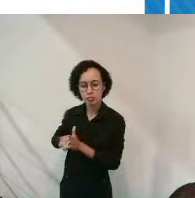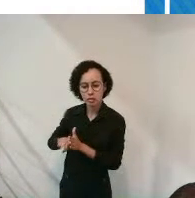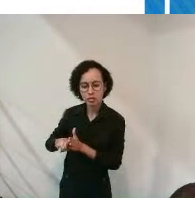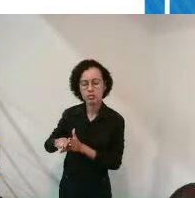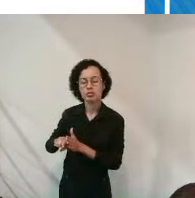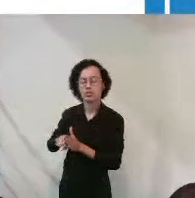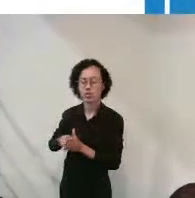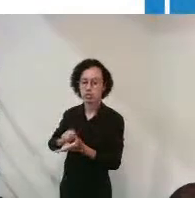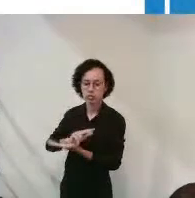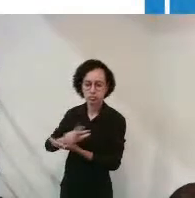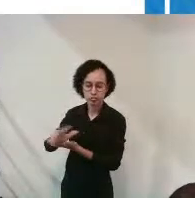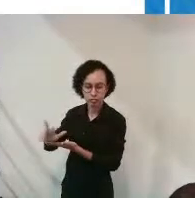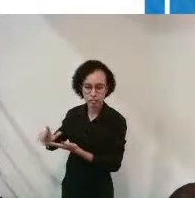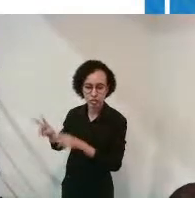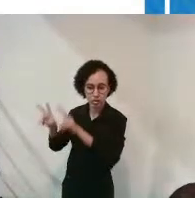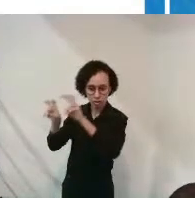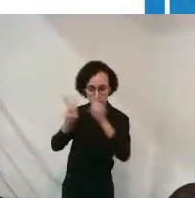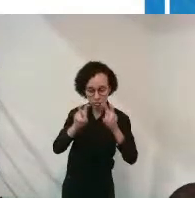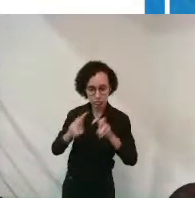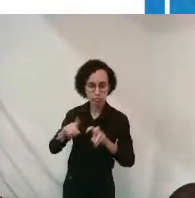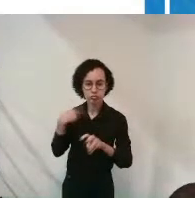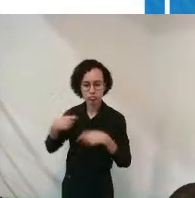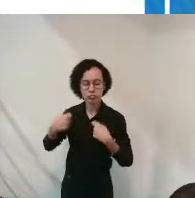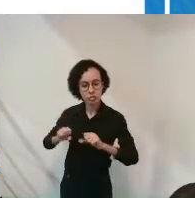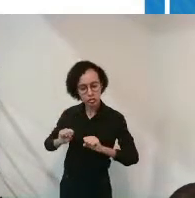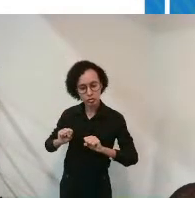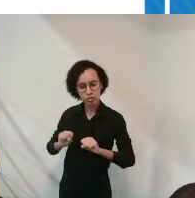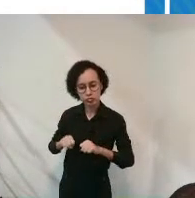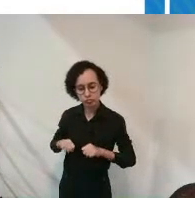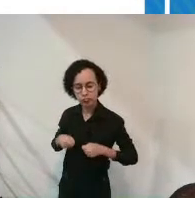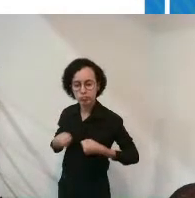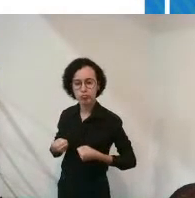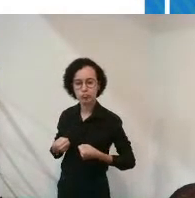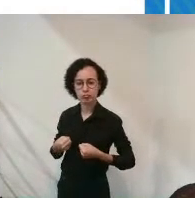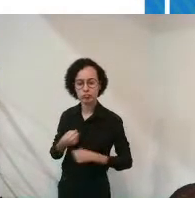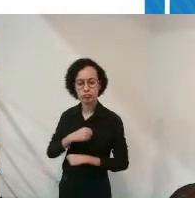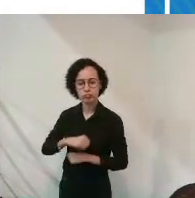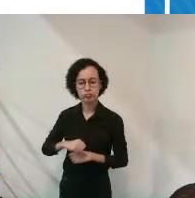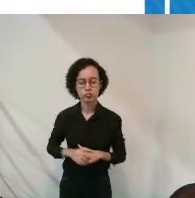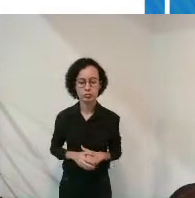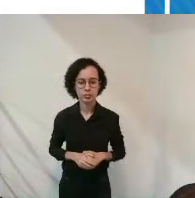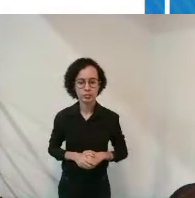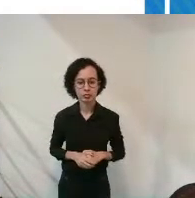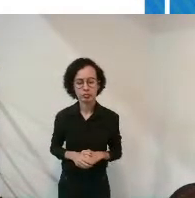organismos vivos, são temáticas que nós precisamos enfrentar. Né?